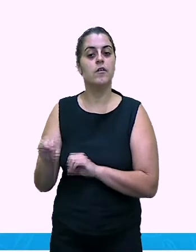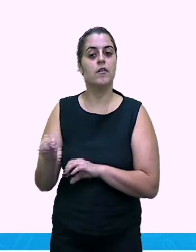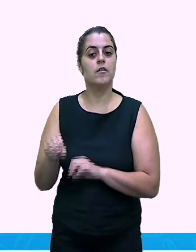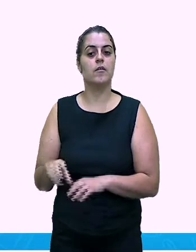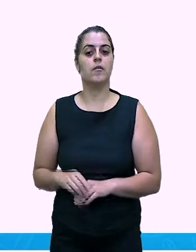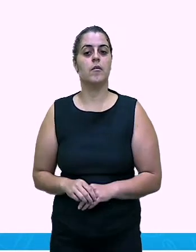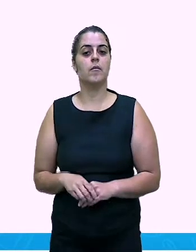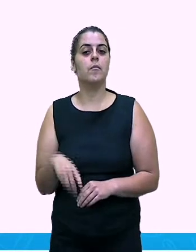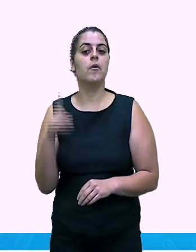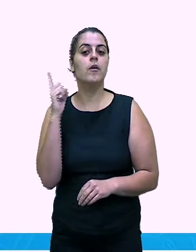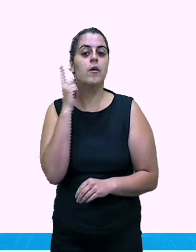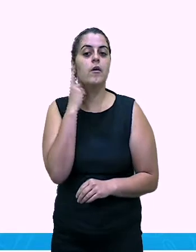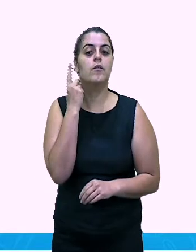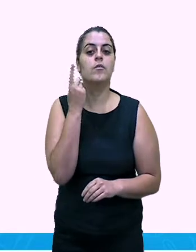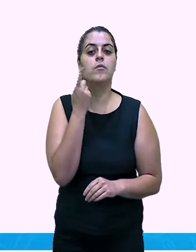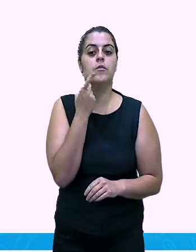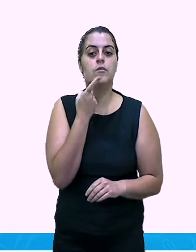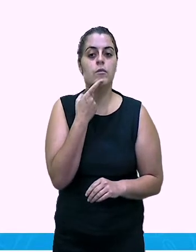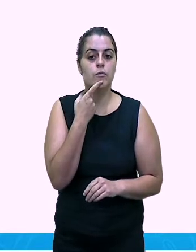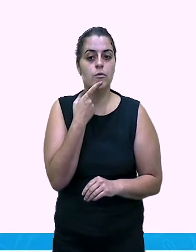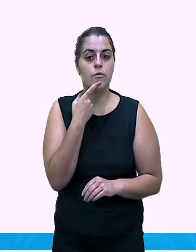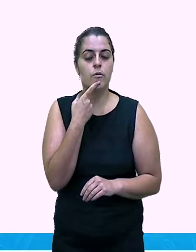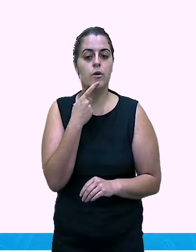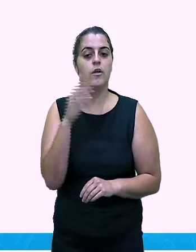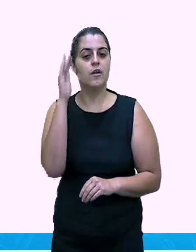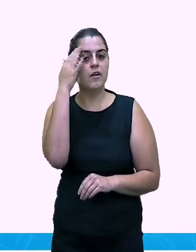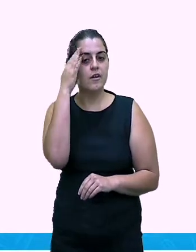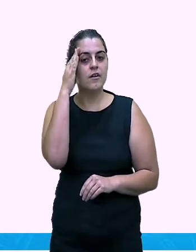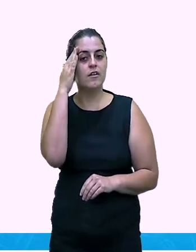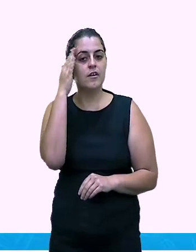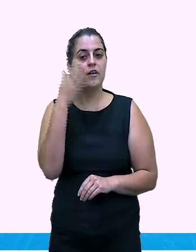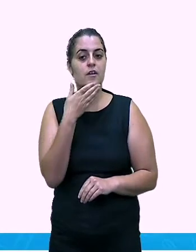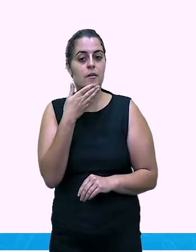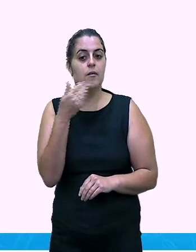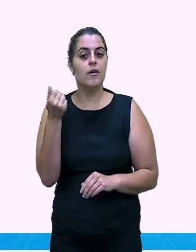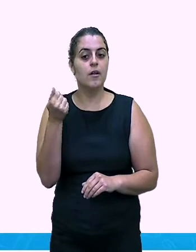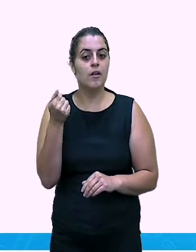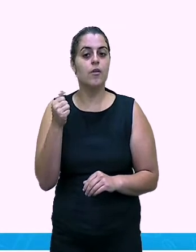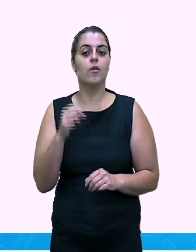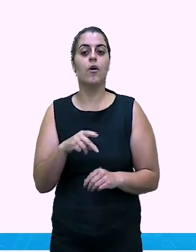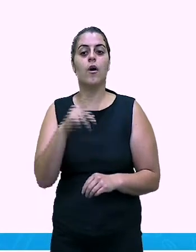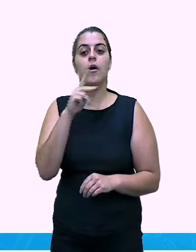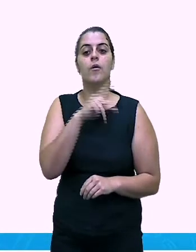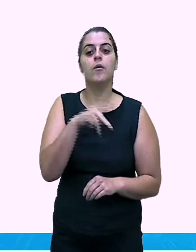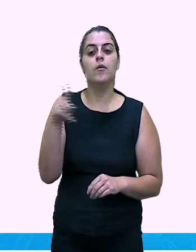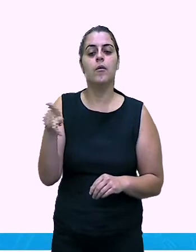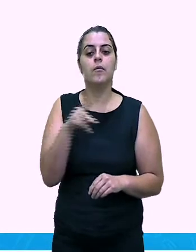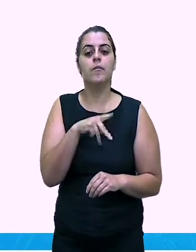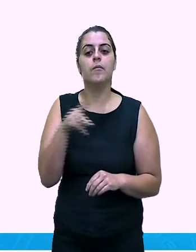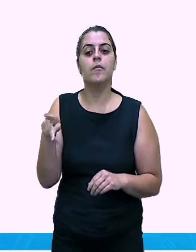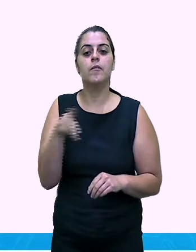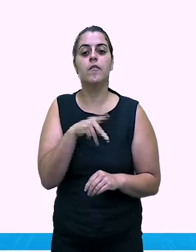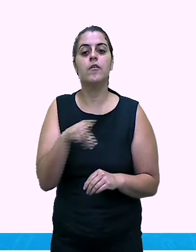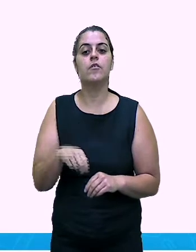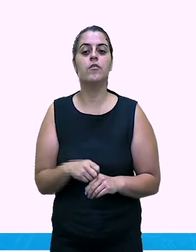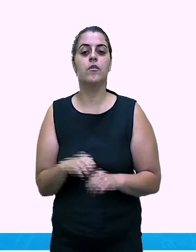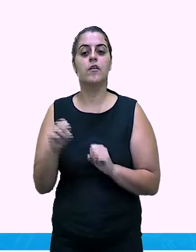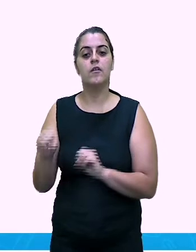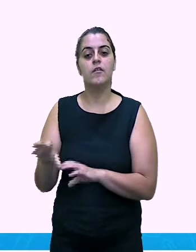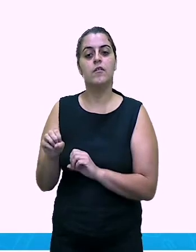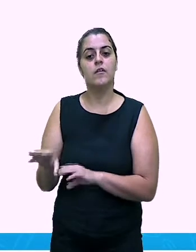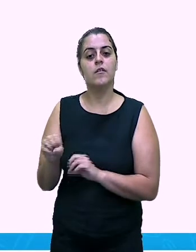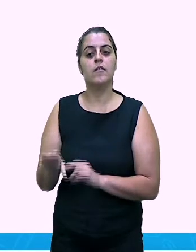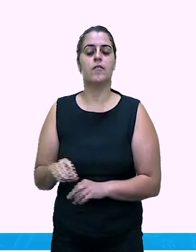o portador de necessidade auditiva, aquela pessoa que não me escuta, que